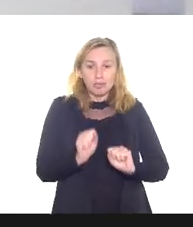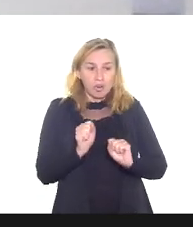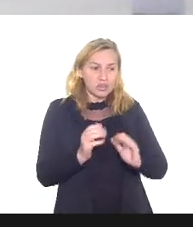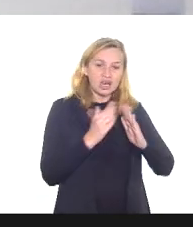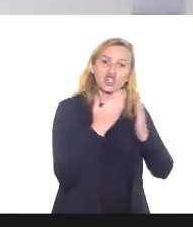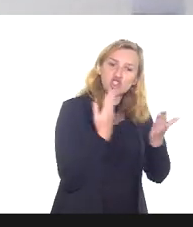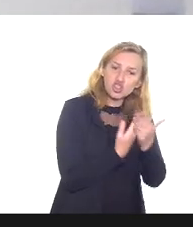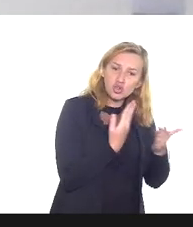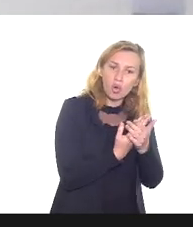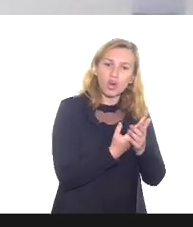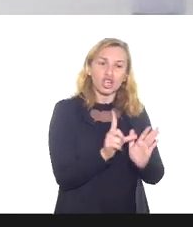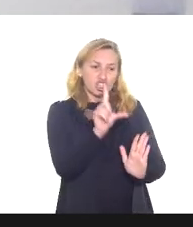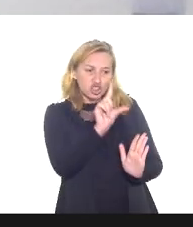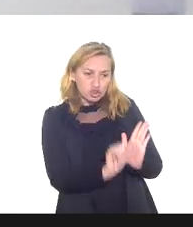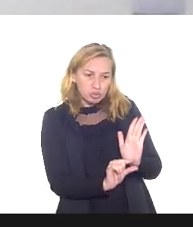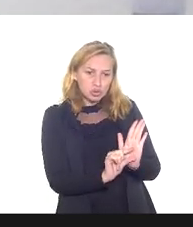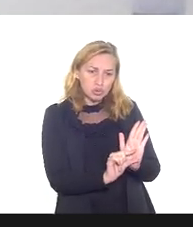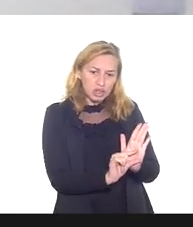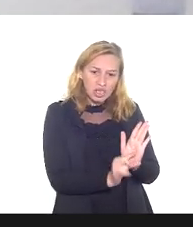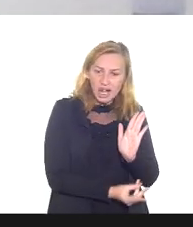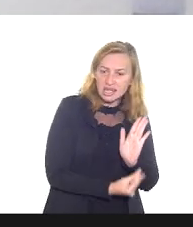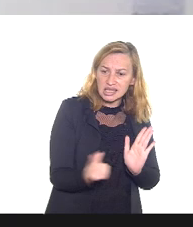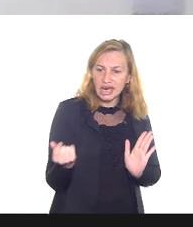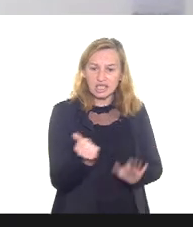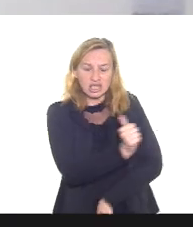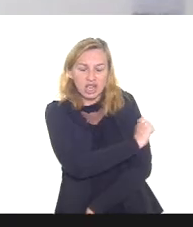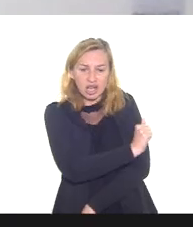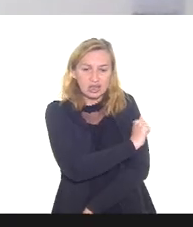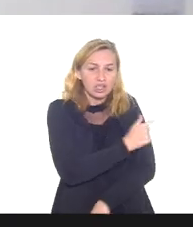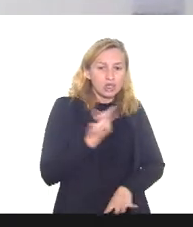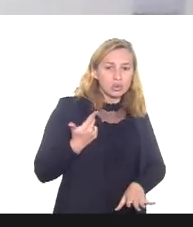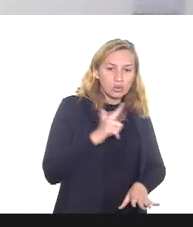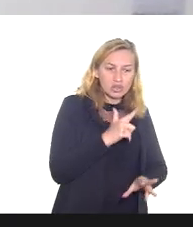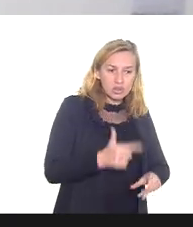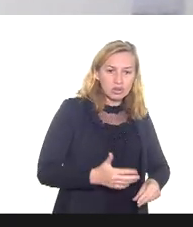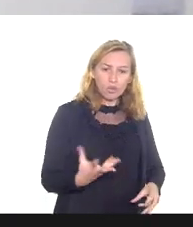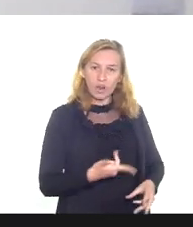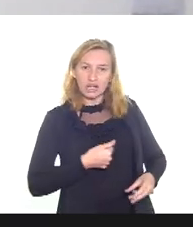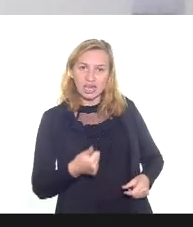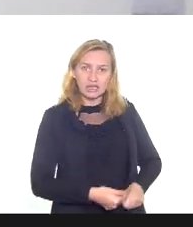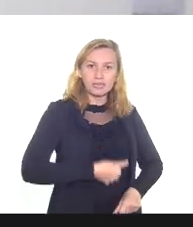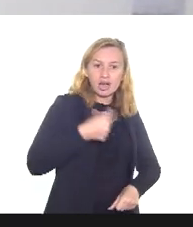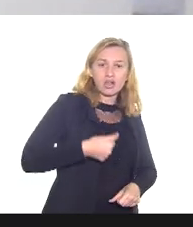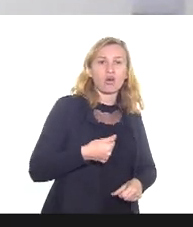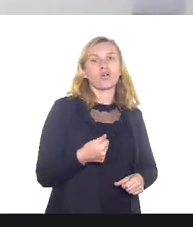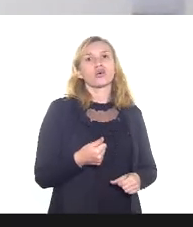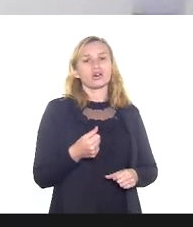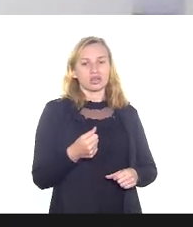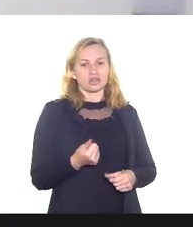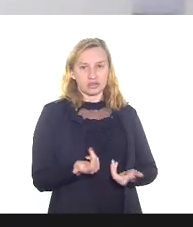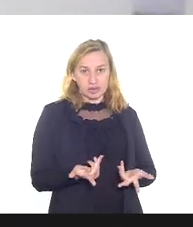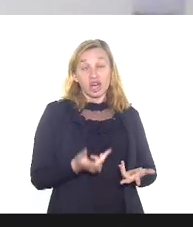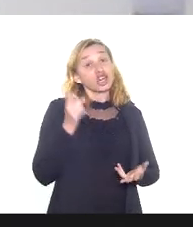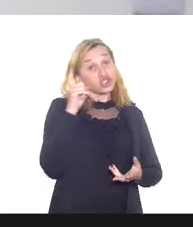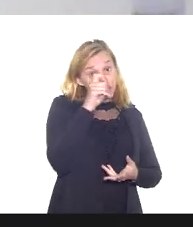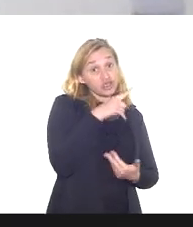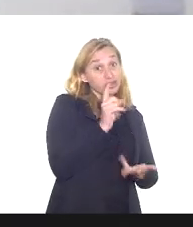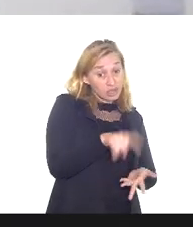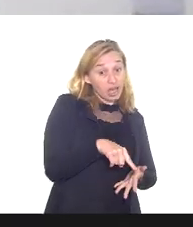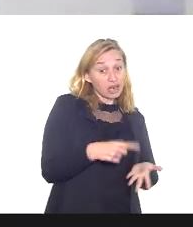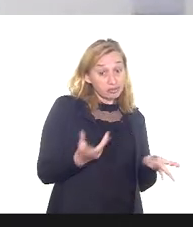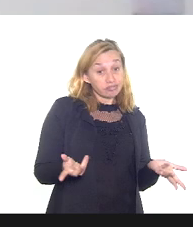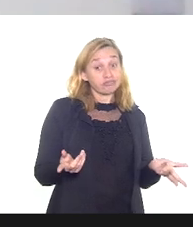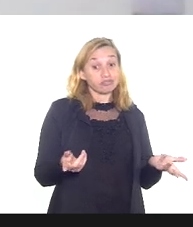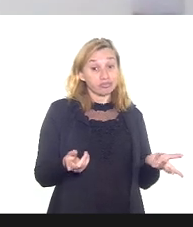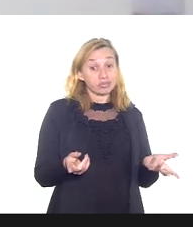né, diminuir a evasão, garantir condições de funcionamento na rede. Essa é uma prioridade zero e é difícil